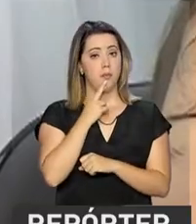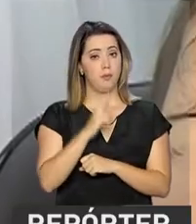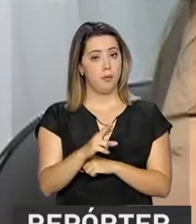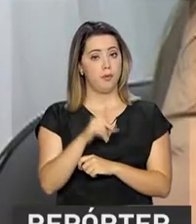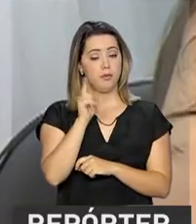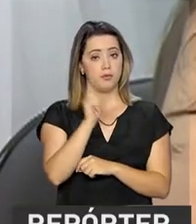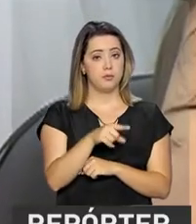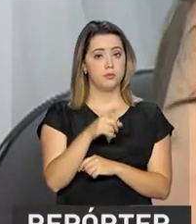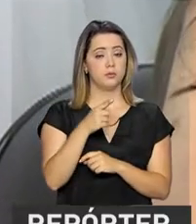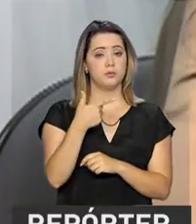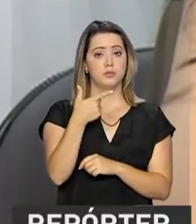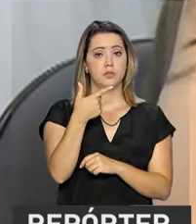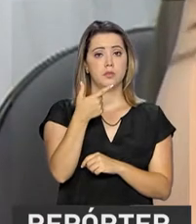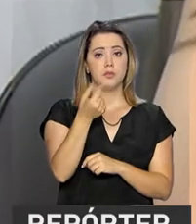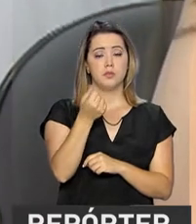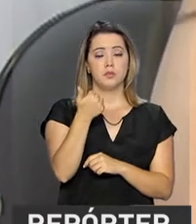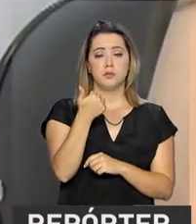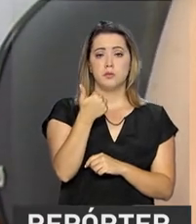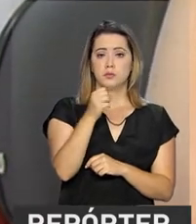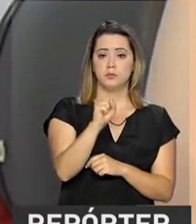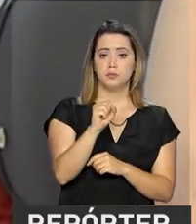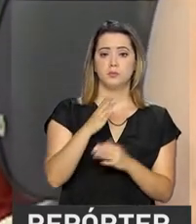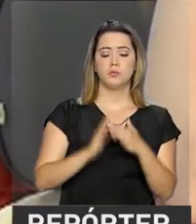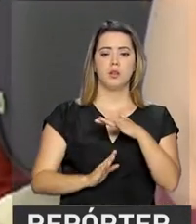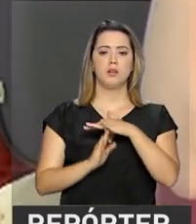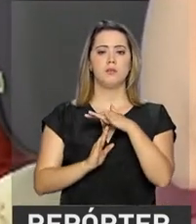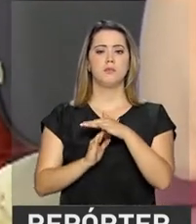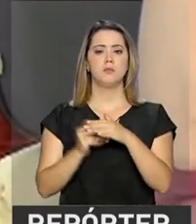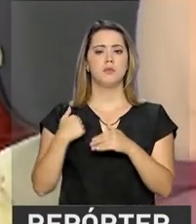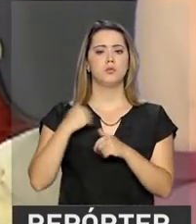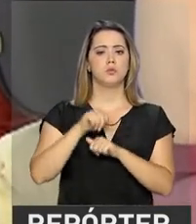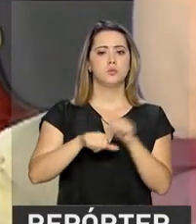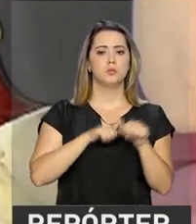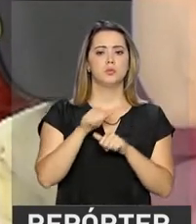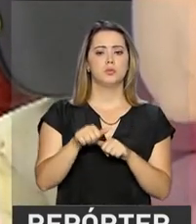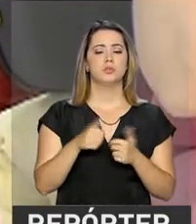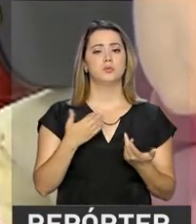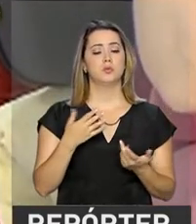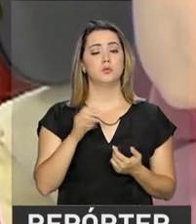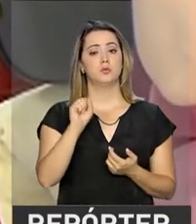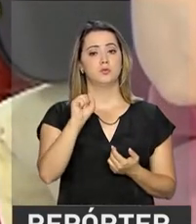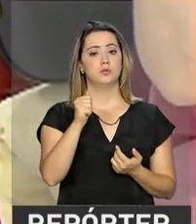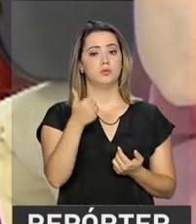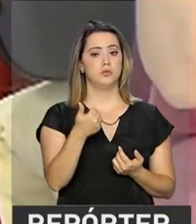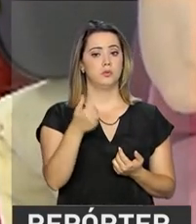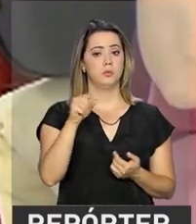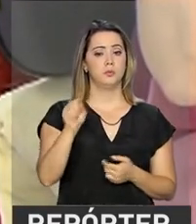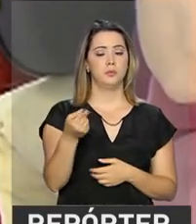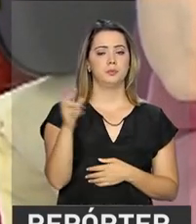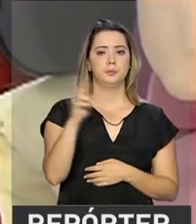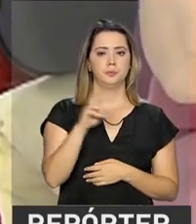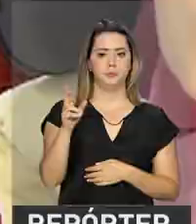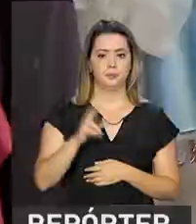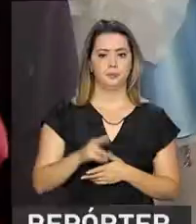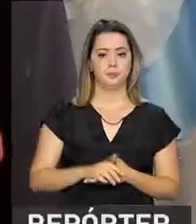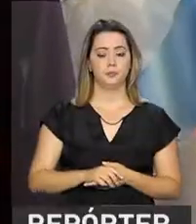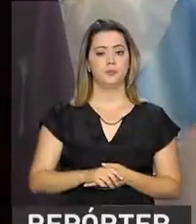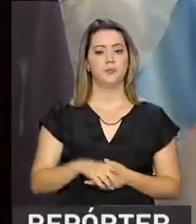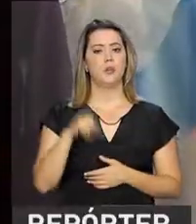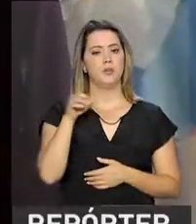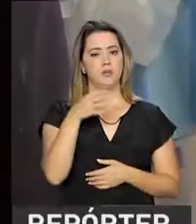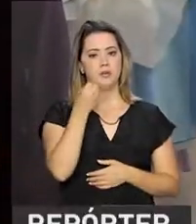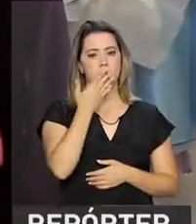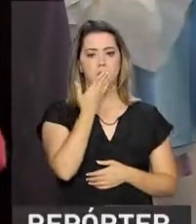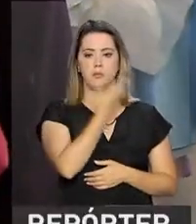a partir de 2018 o limite será alterado vai passar para 81 mil reais bom